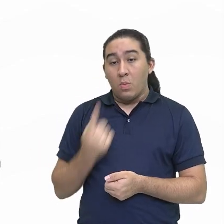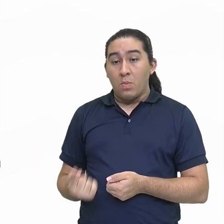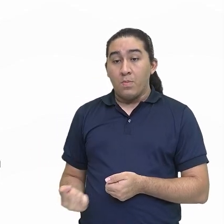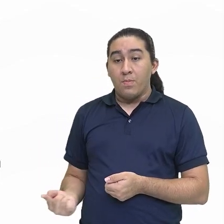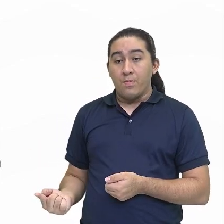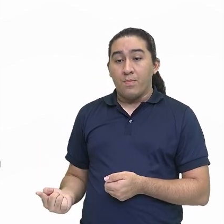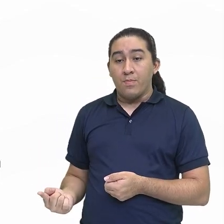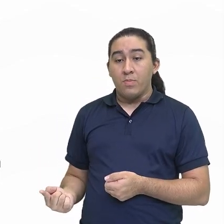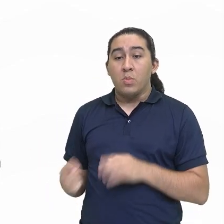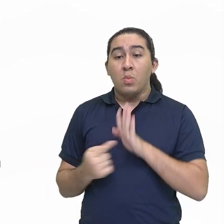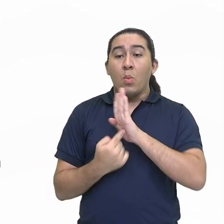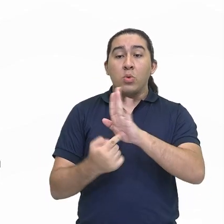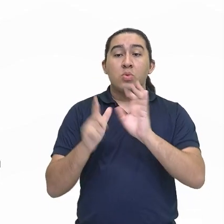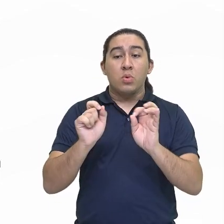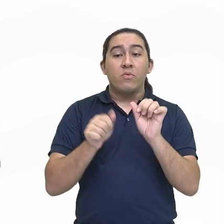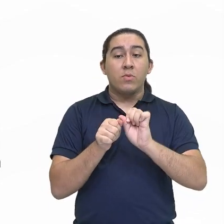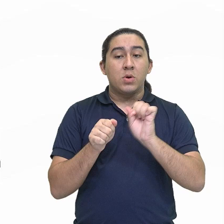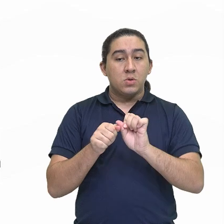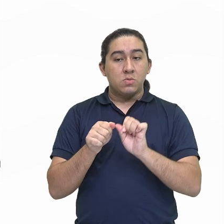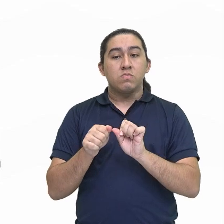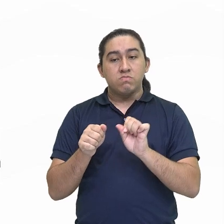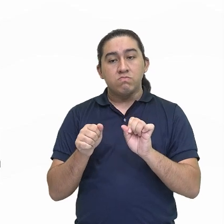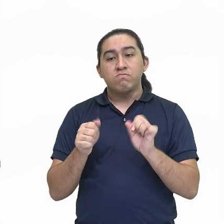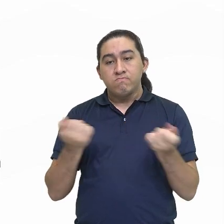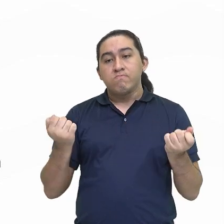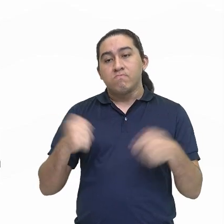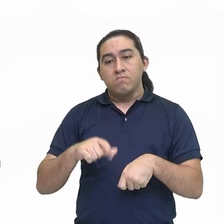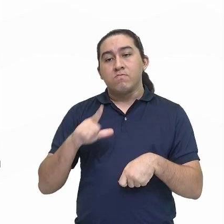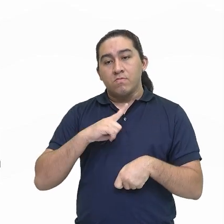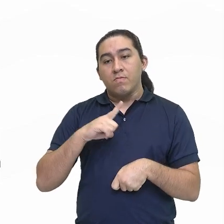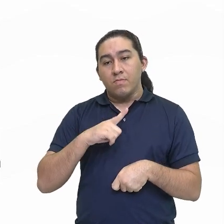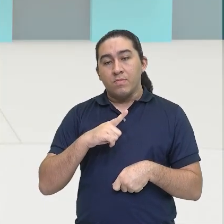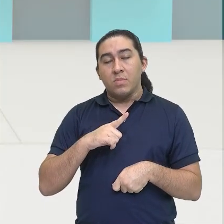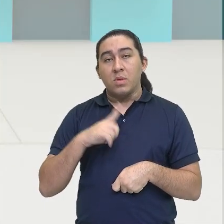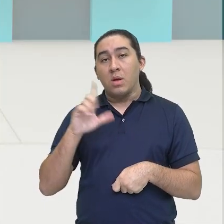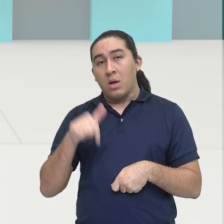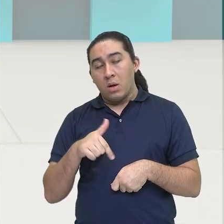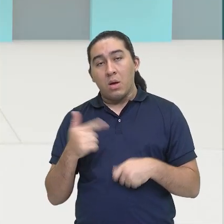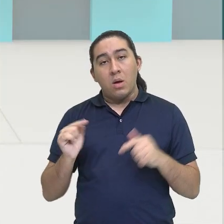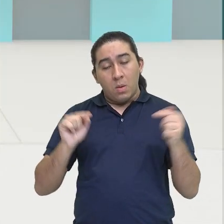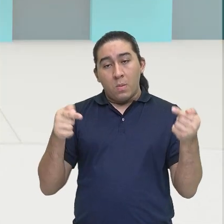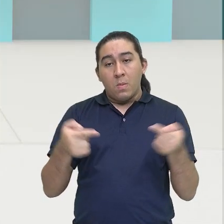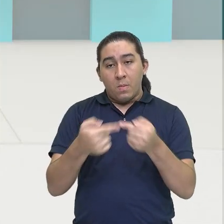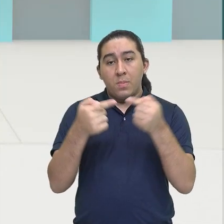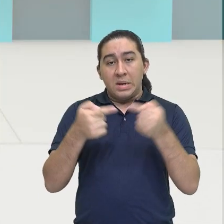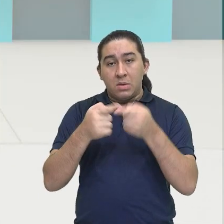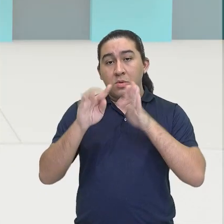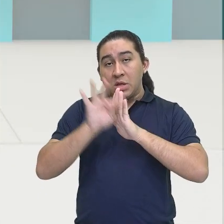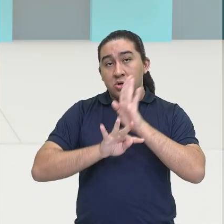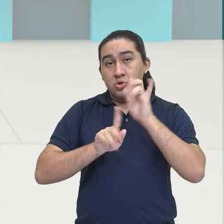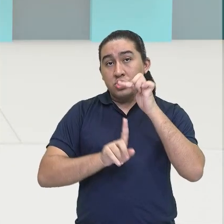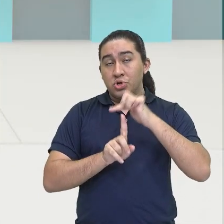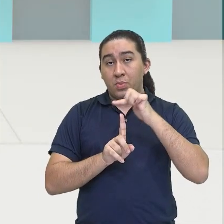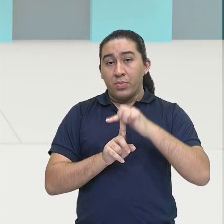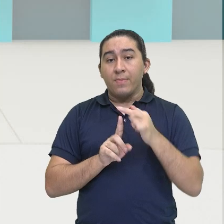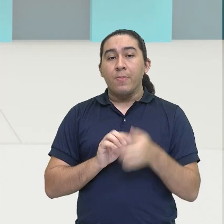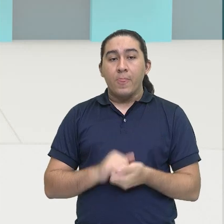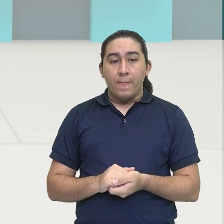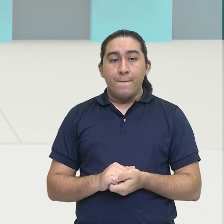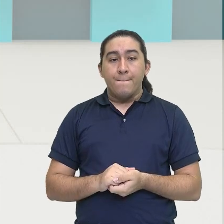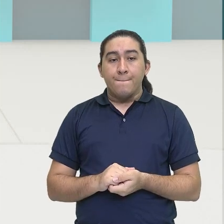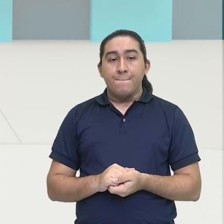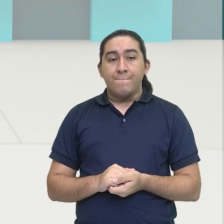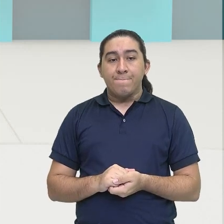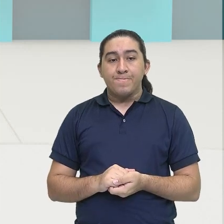você deve fazer, né, para não ter a consequência. Ok? Então, esse aí é um exemplo de um texto